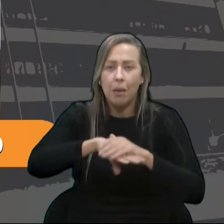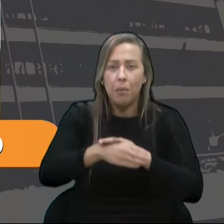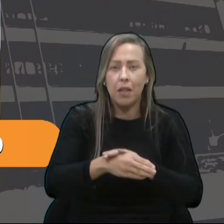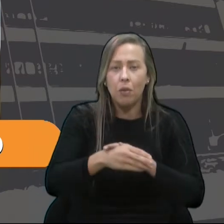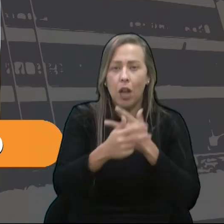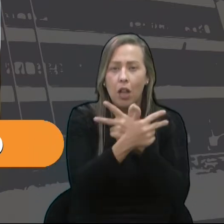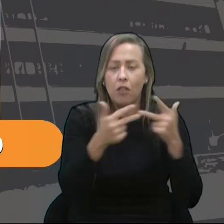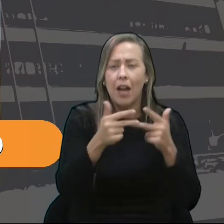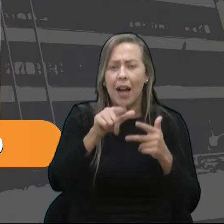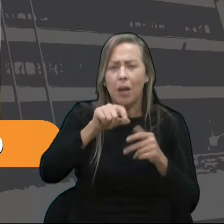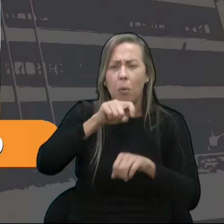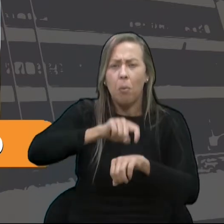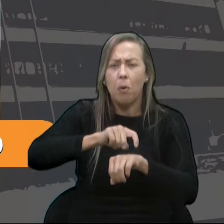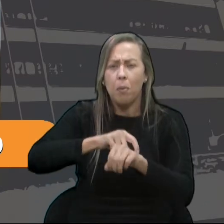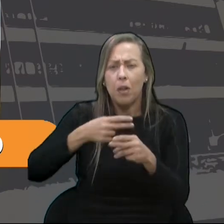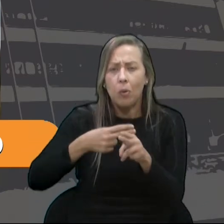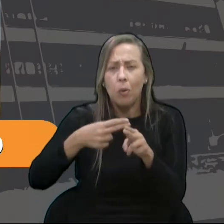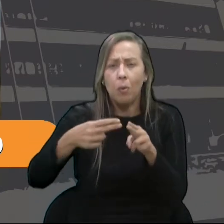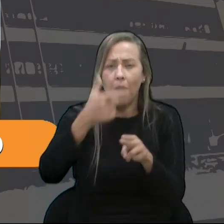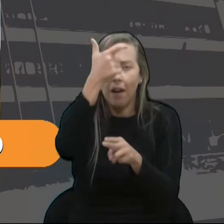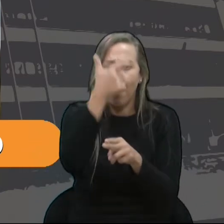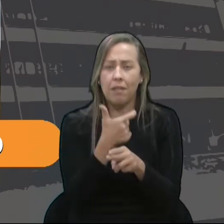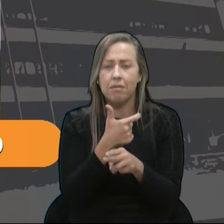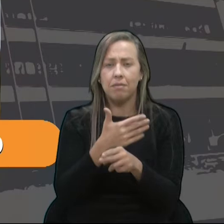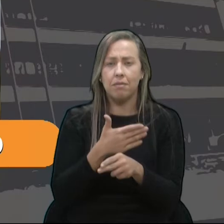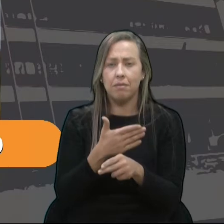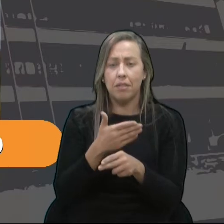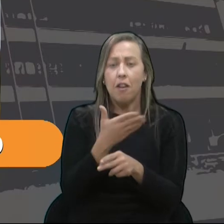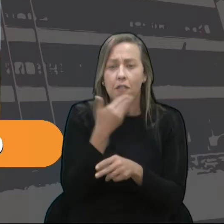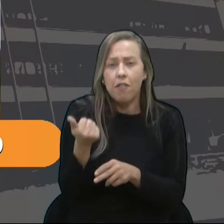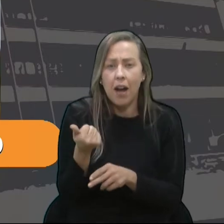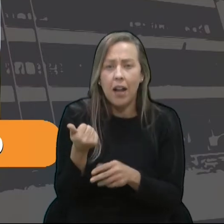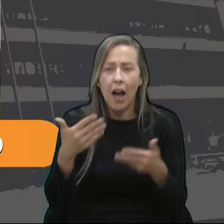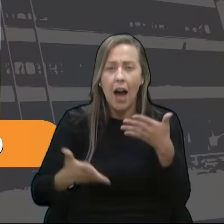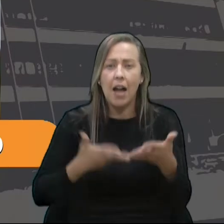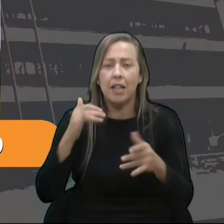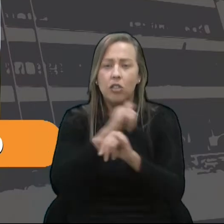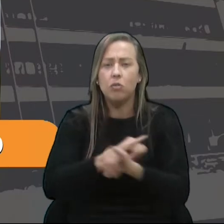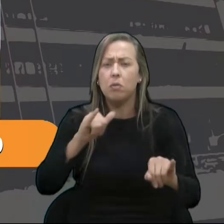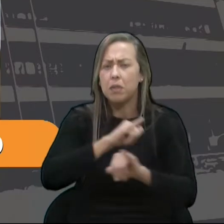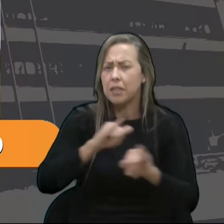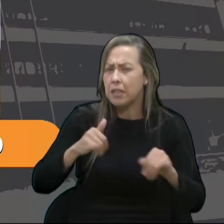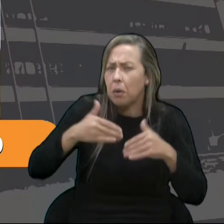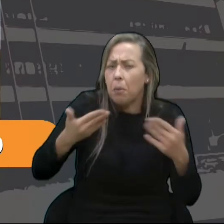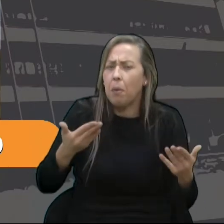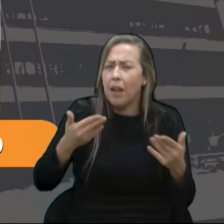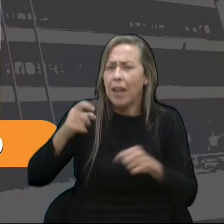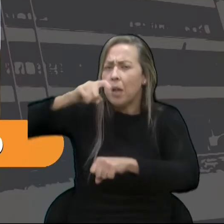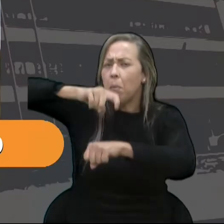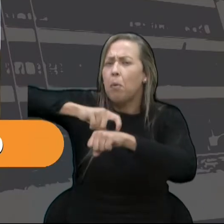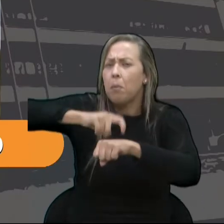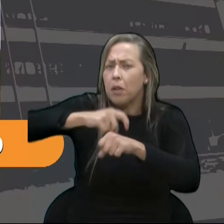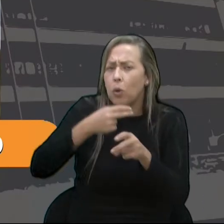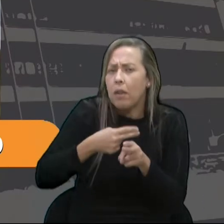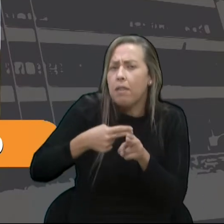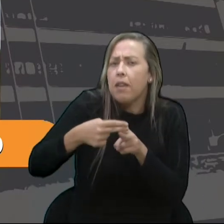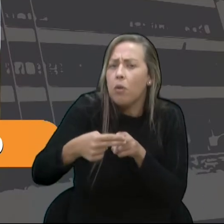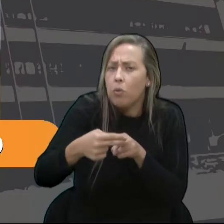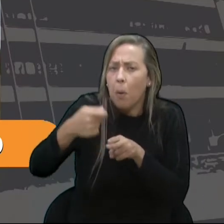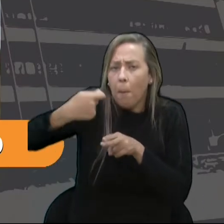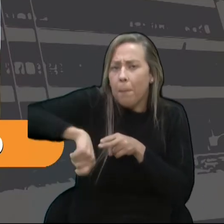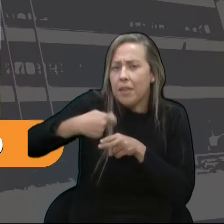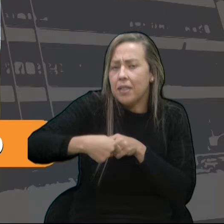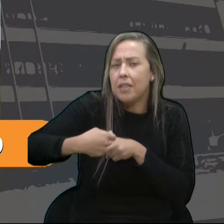essa neutralidade vinha atendendo às nossas necessidades de informação, até que ponto a gente não